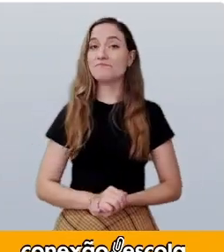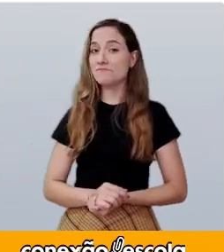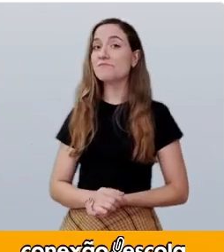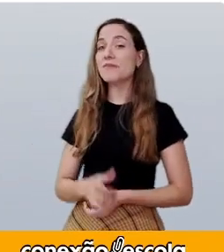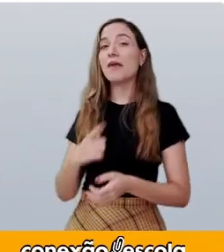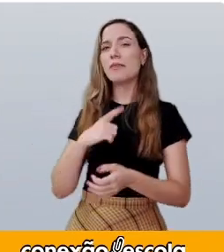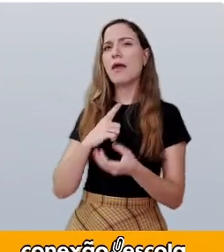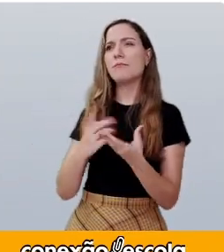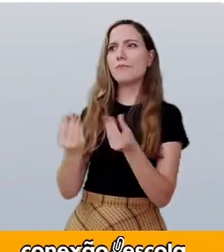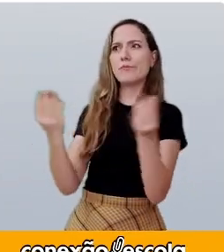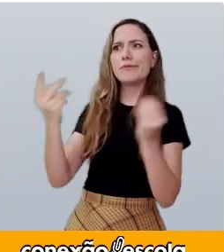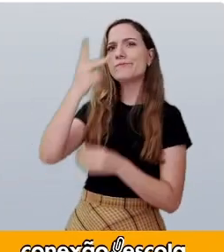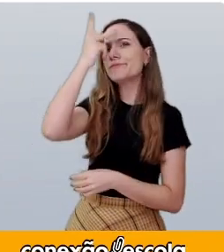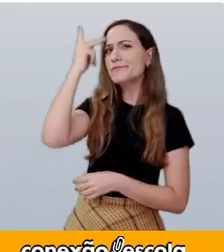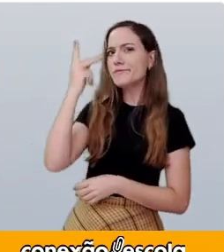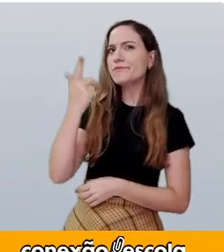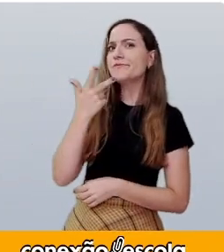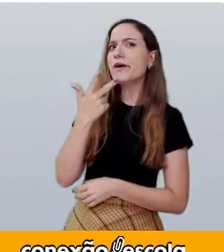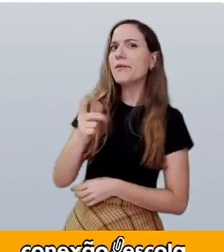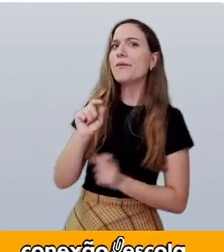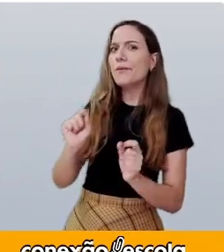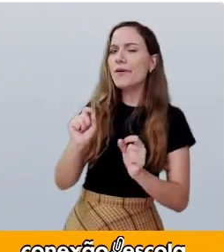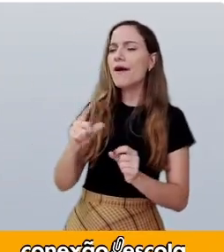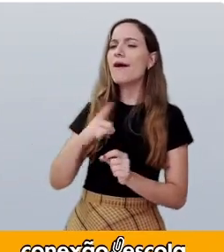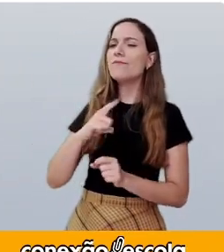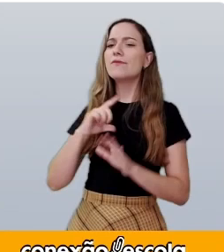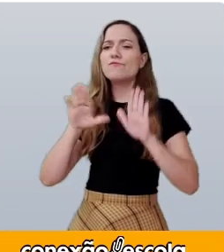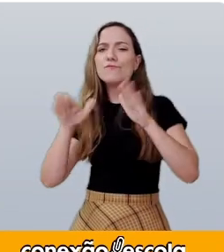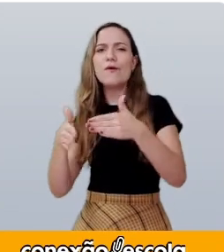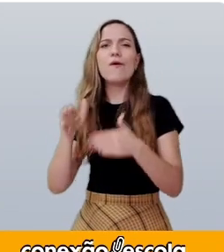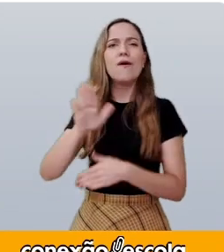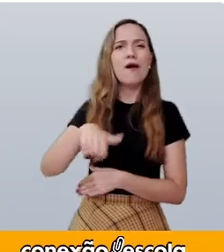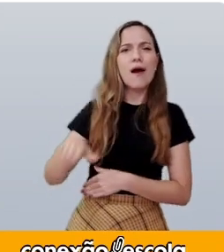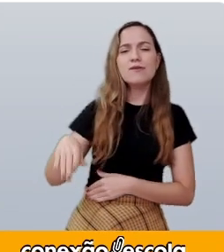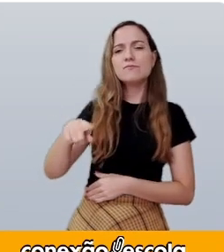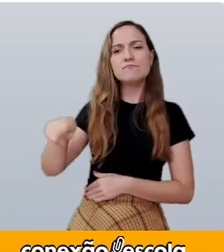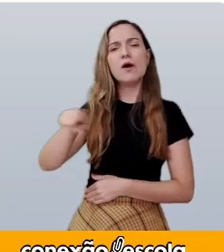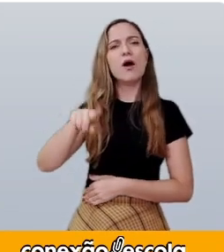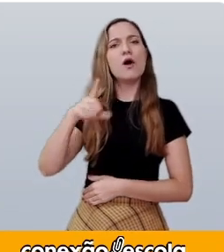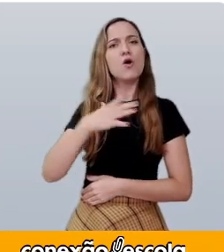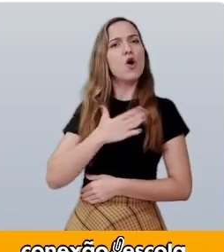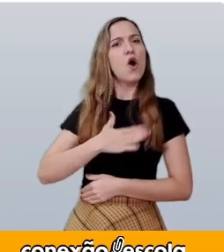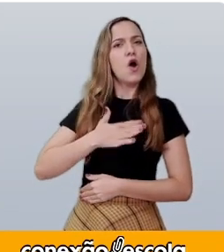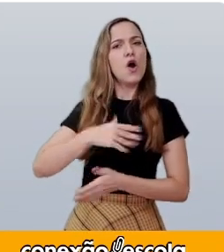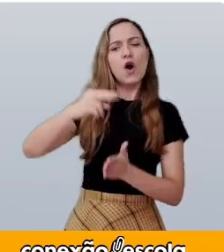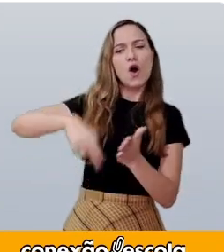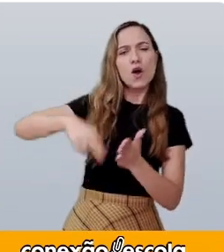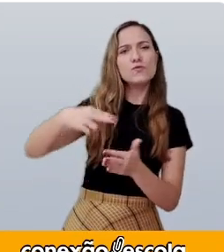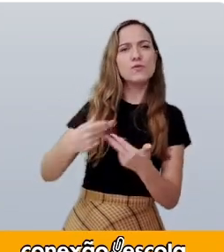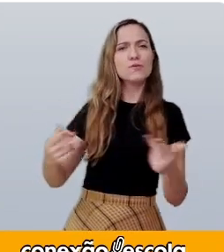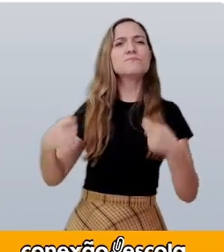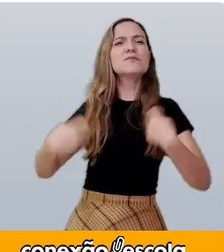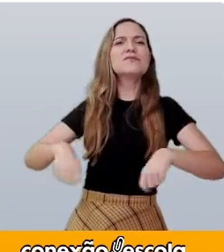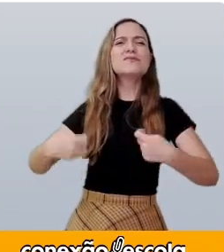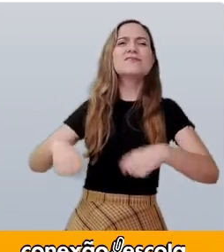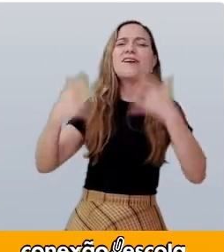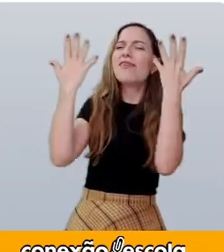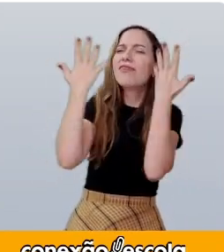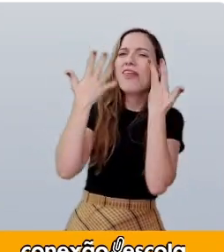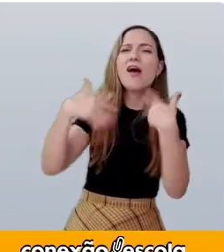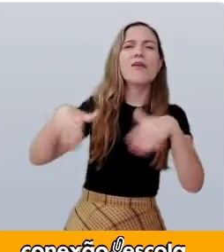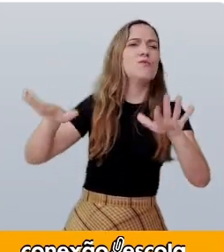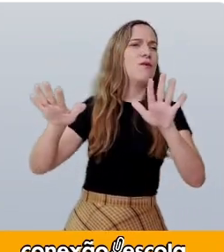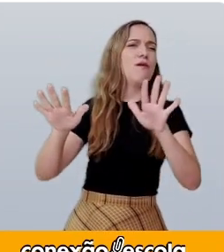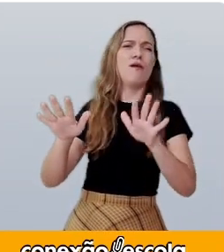diz que para escrever para a criança ou para atingir a criança tem que ser normal, natural. Não precisa fazer aquela